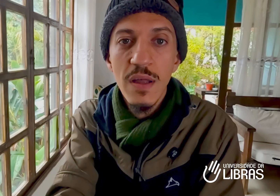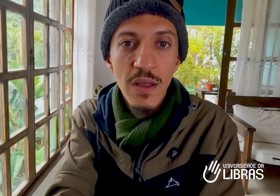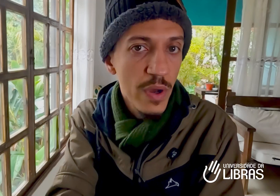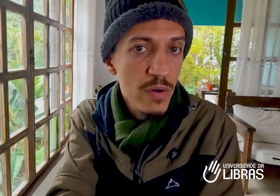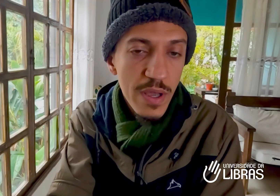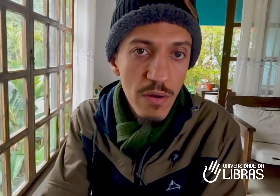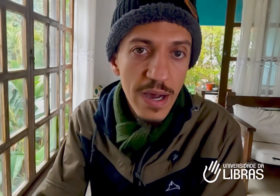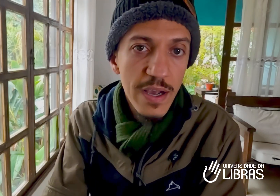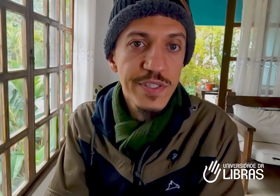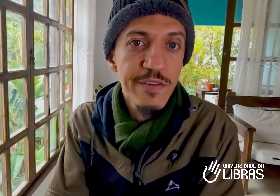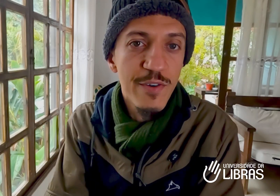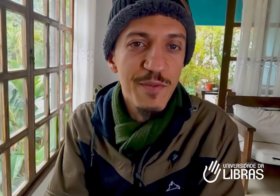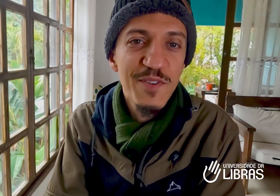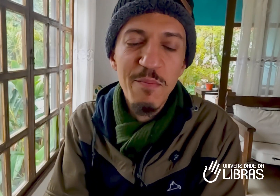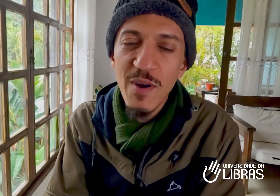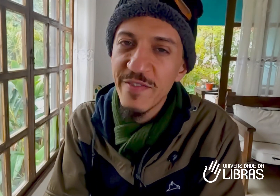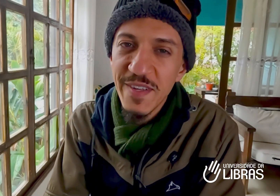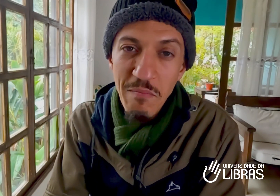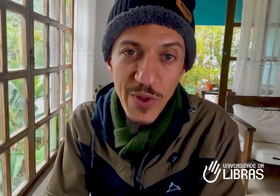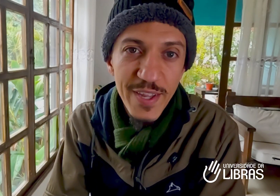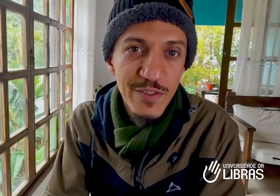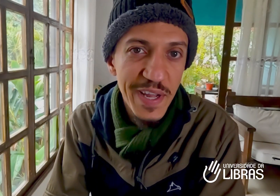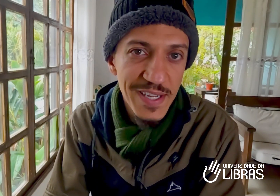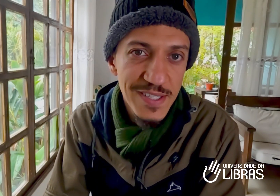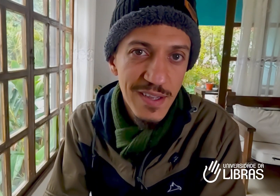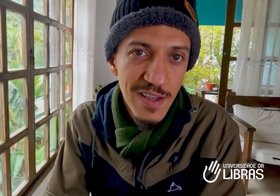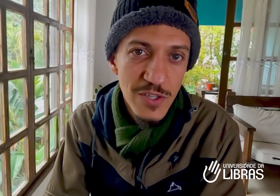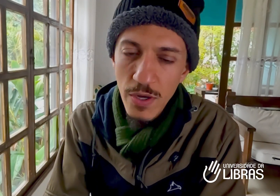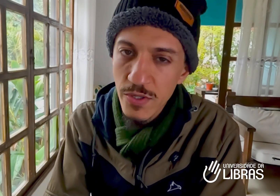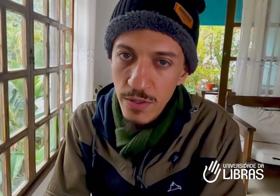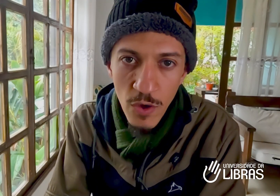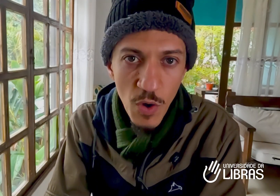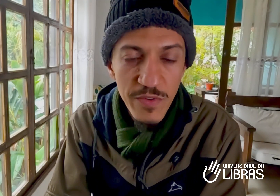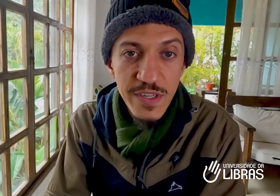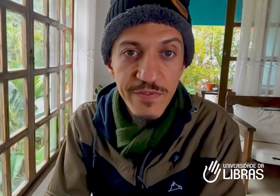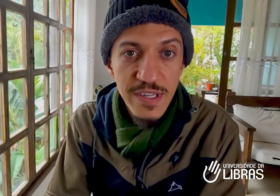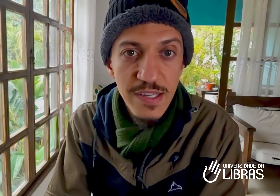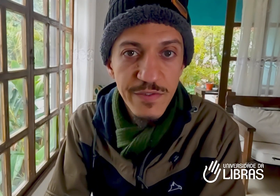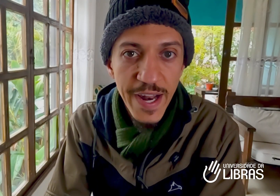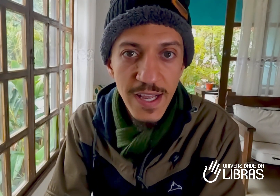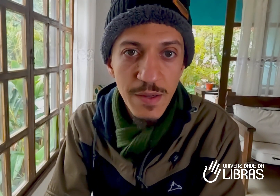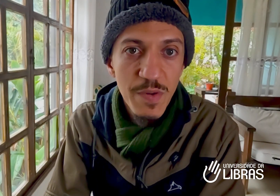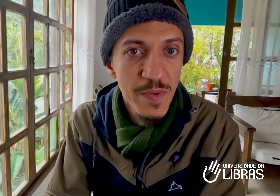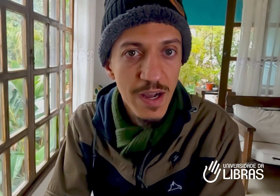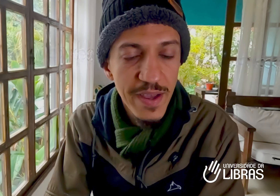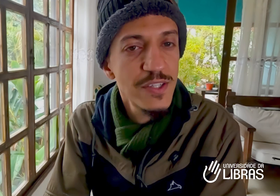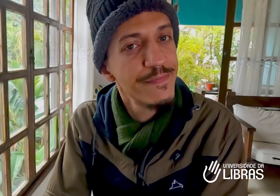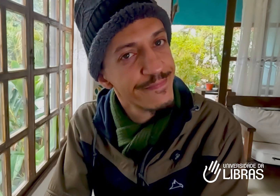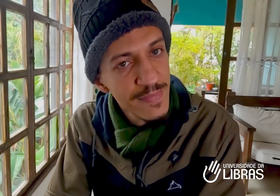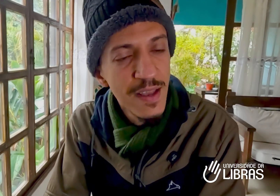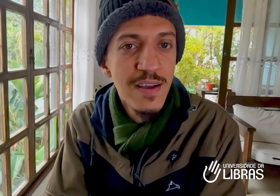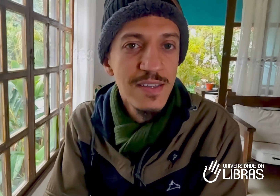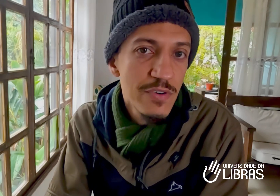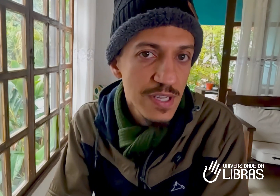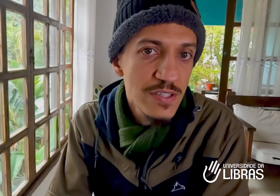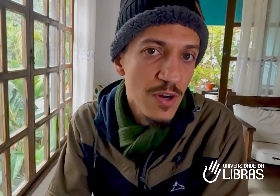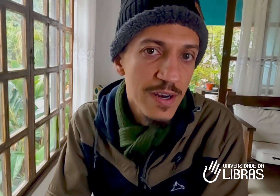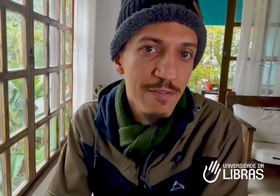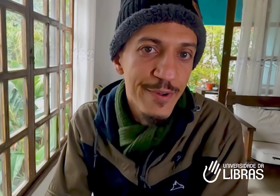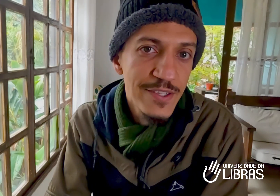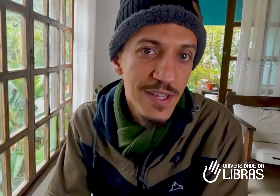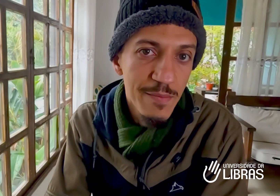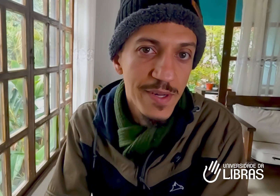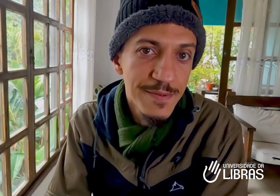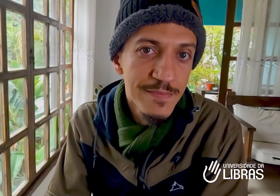trabalho, ou em qualquer lugar que você for, você pode fazer muita diferença. Só que só tem como você fazer essa diferença, primeiramente, se você se